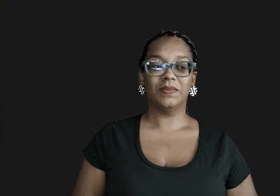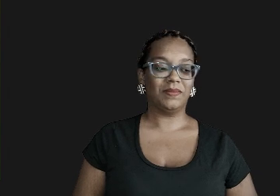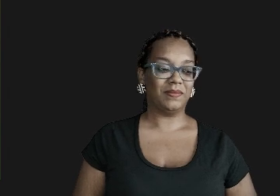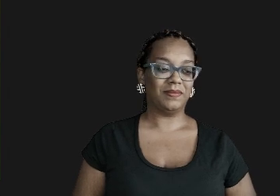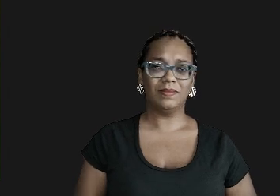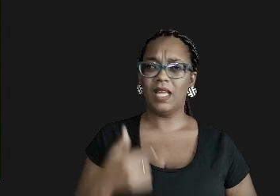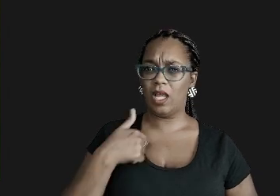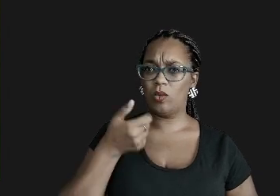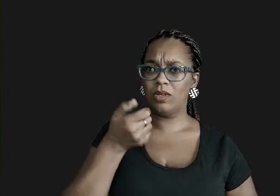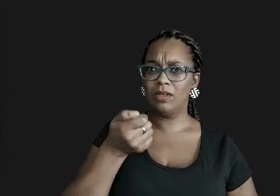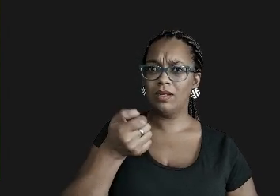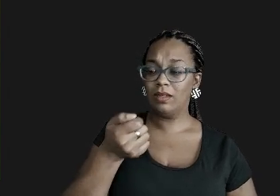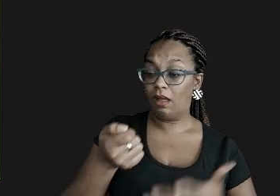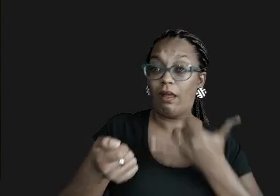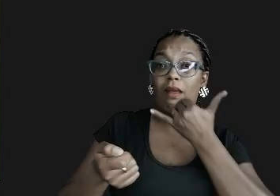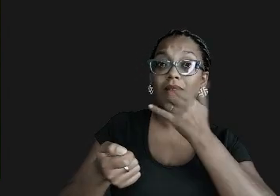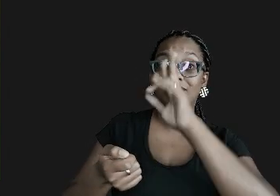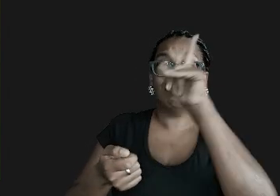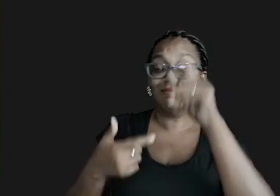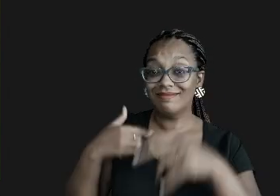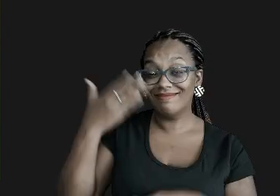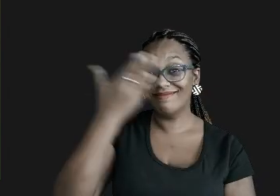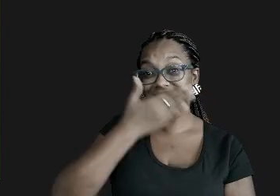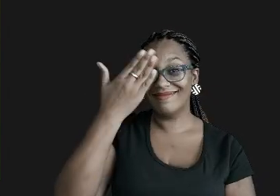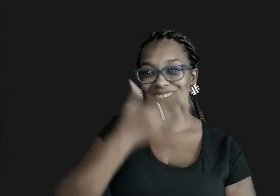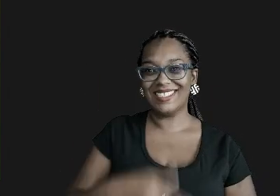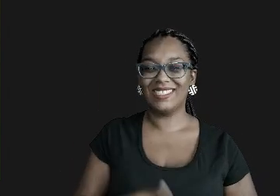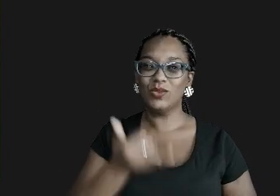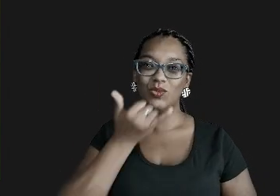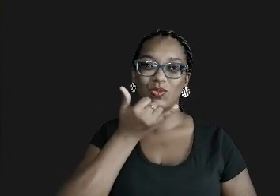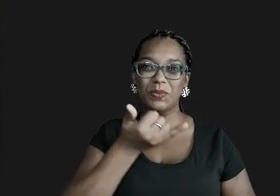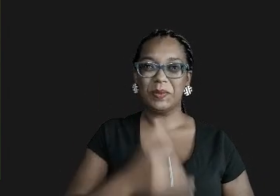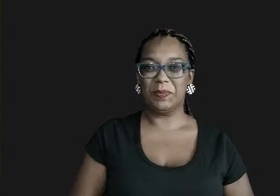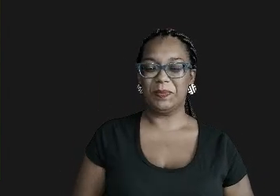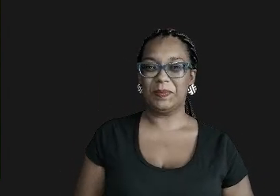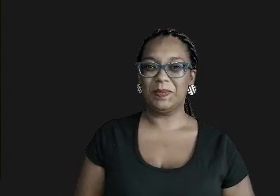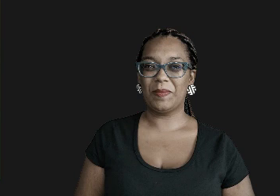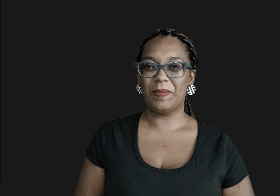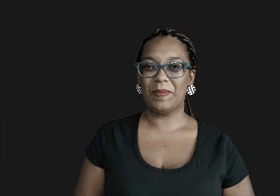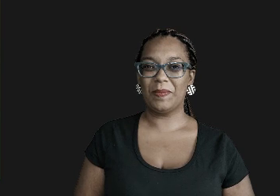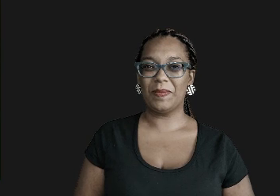eu tô com o passador Ah desculpa bom